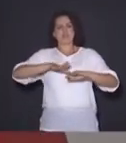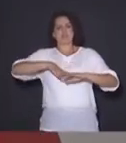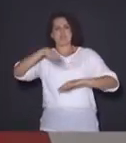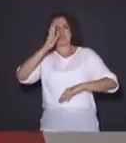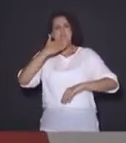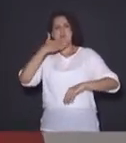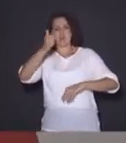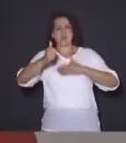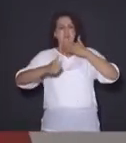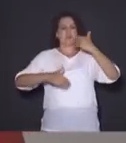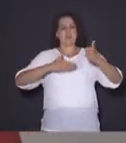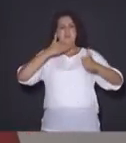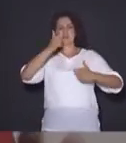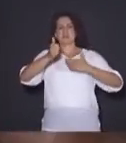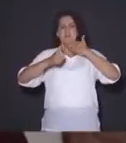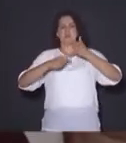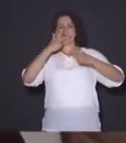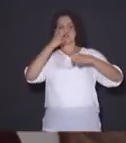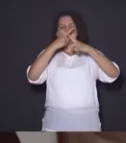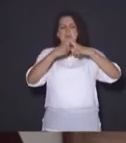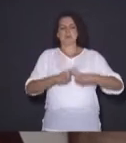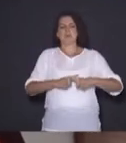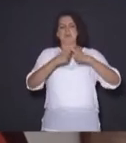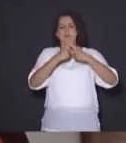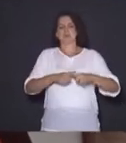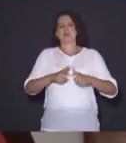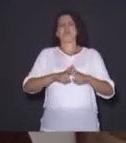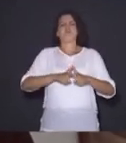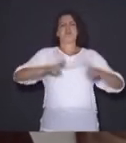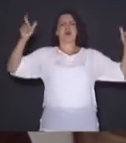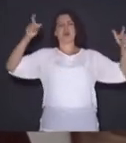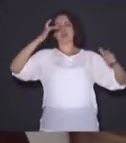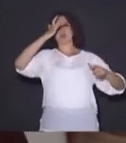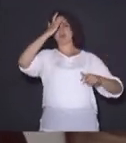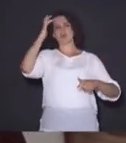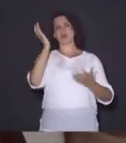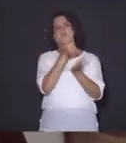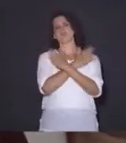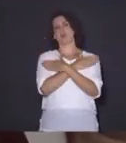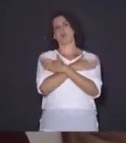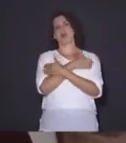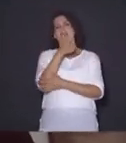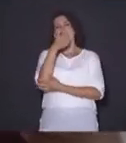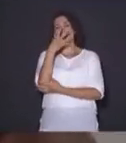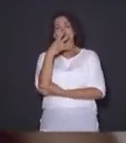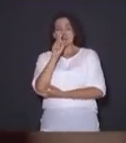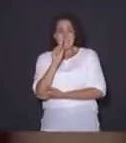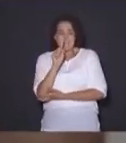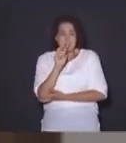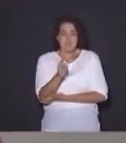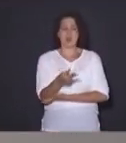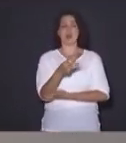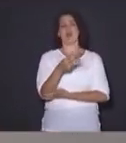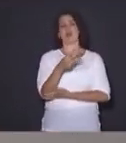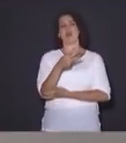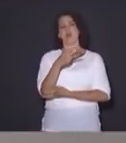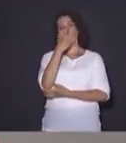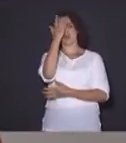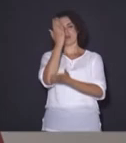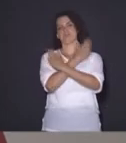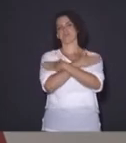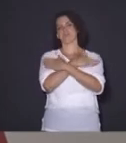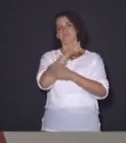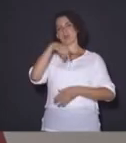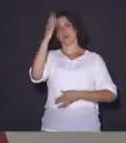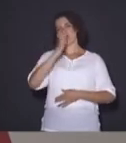uma massa imensa de desempregados são 14 milhões de desempregados no brasil que às vezes tem que preparar a